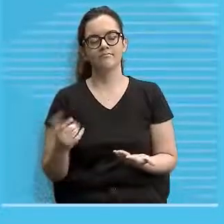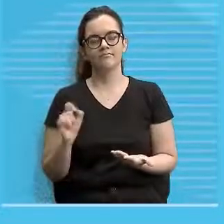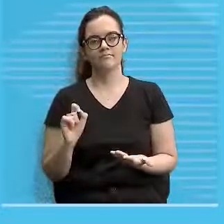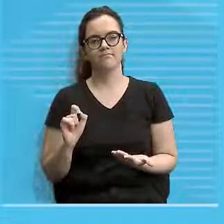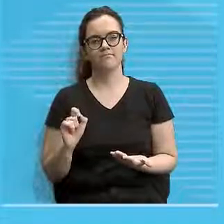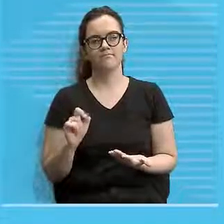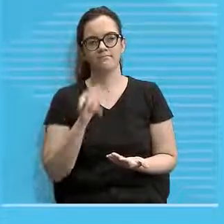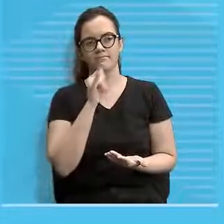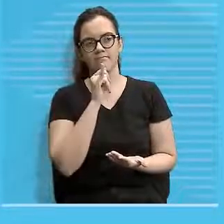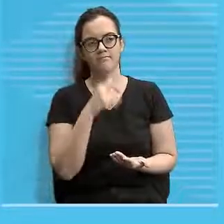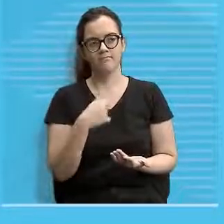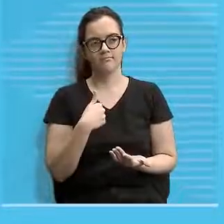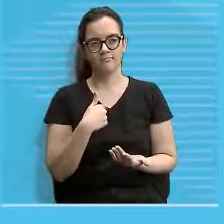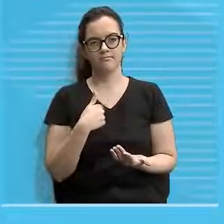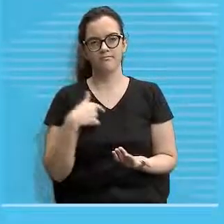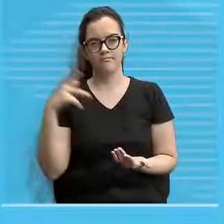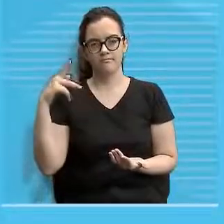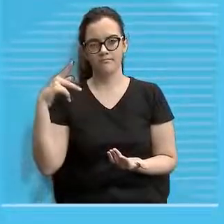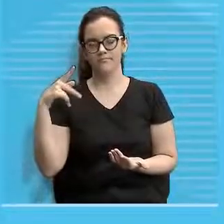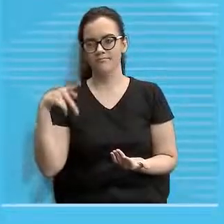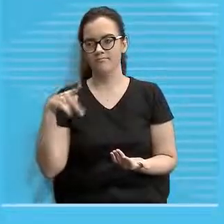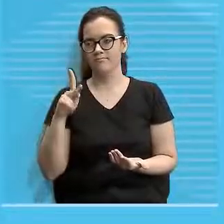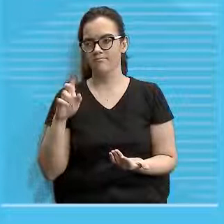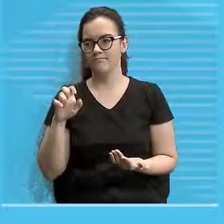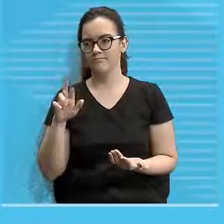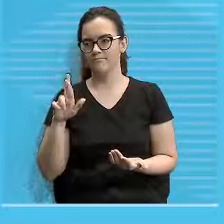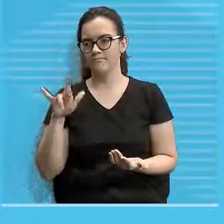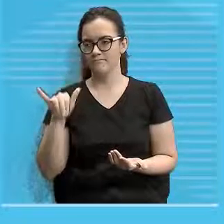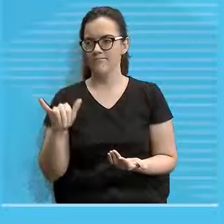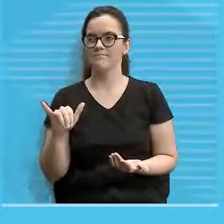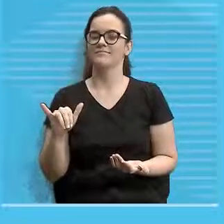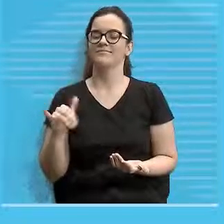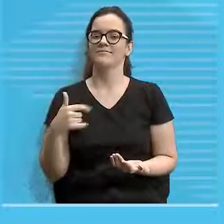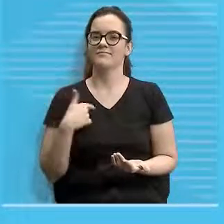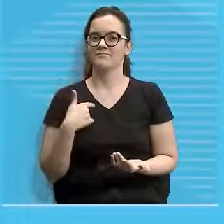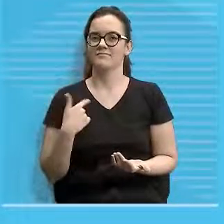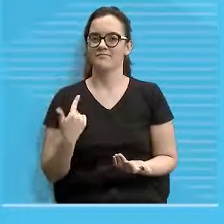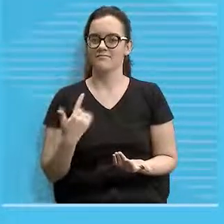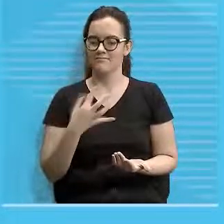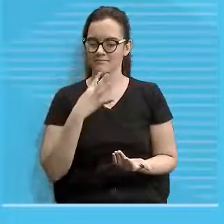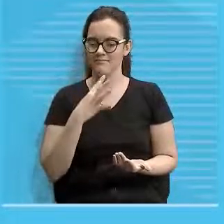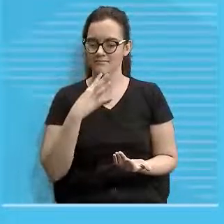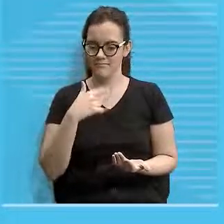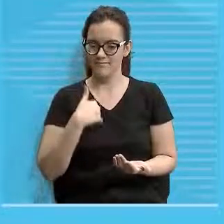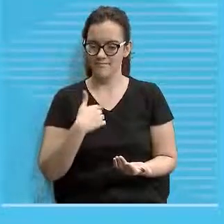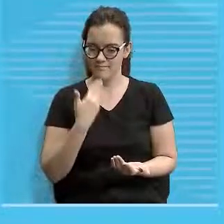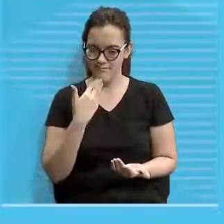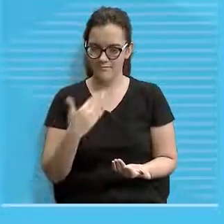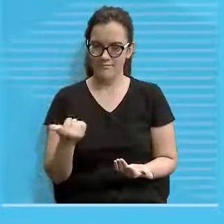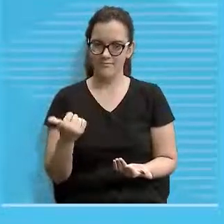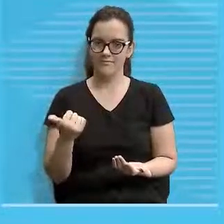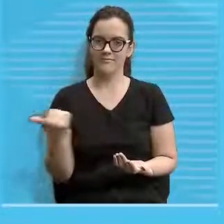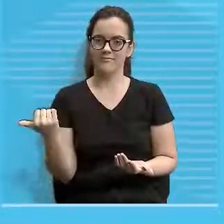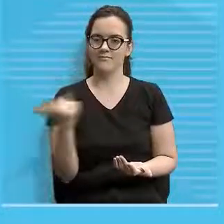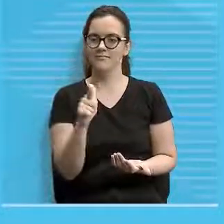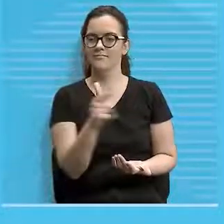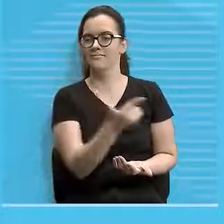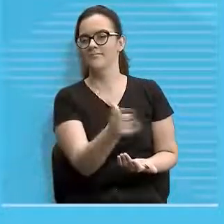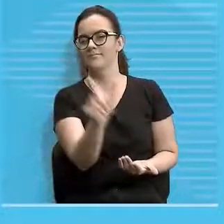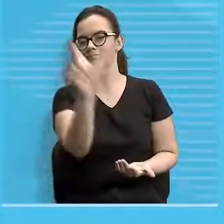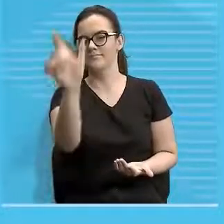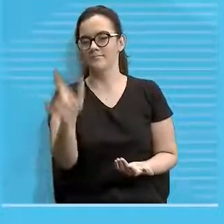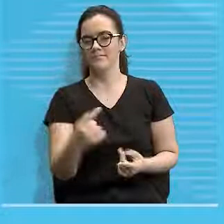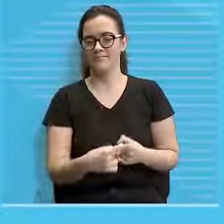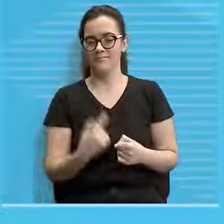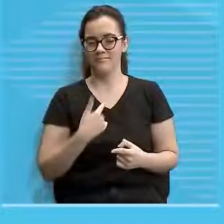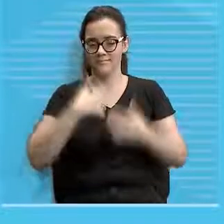Eu, Kelly, sou a melhor pessoa para falar sobre mim mesma, né? Porque eu passo mais tempo comigo